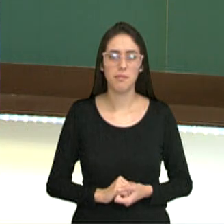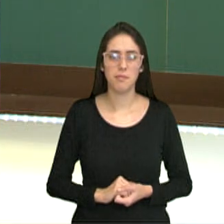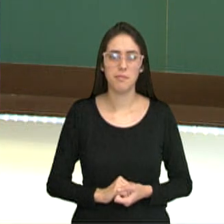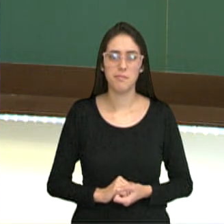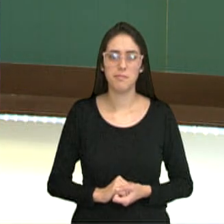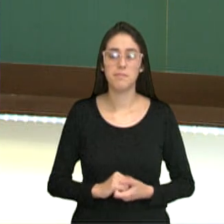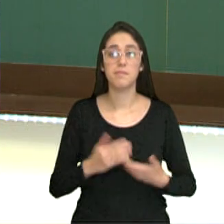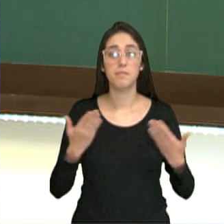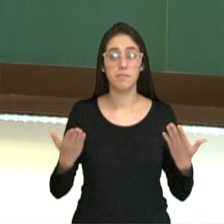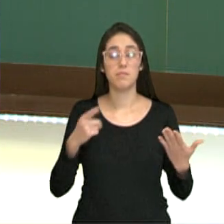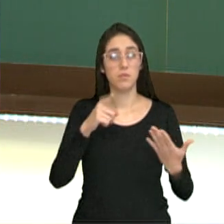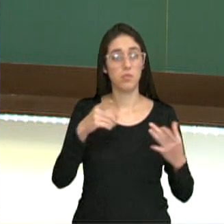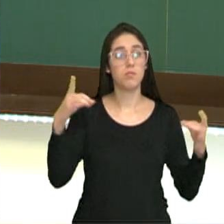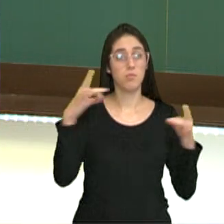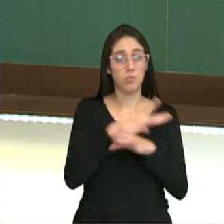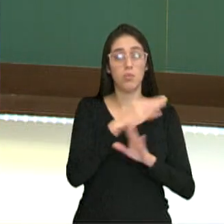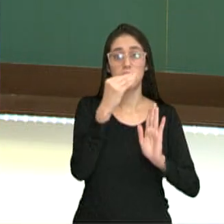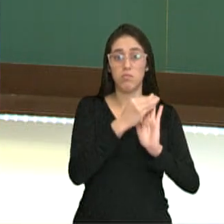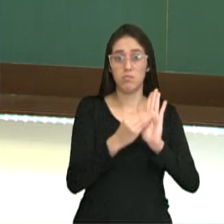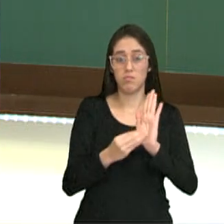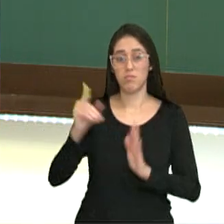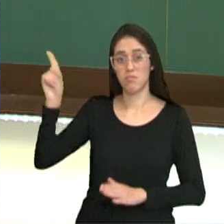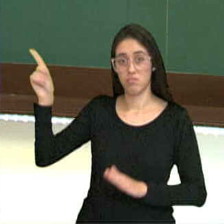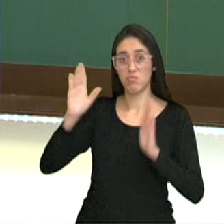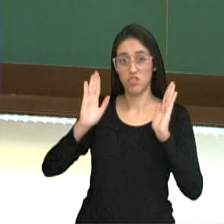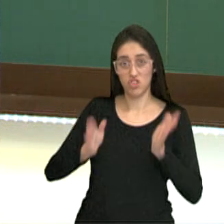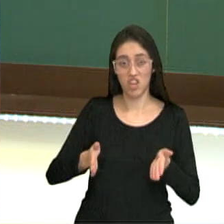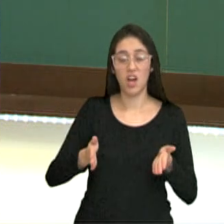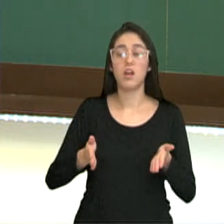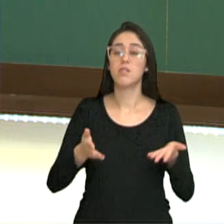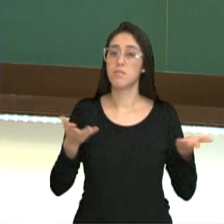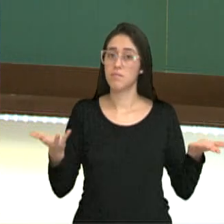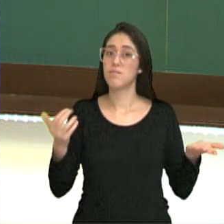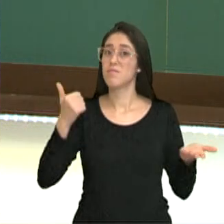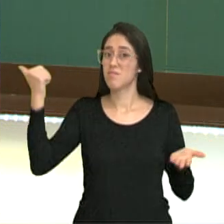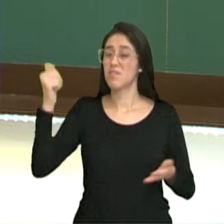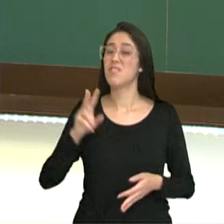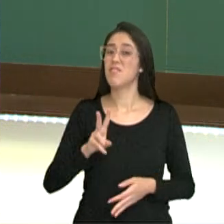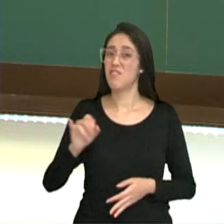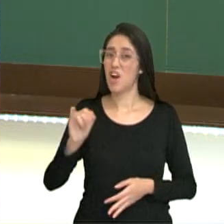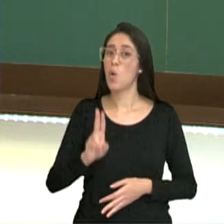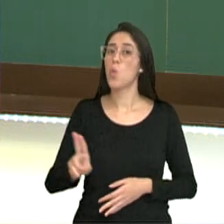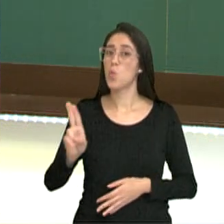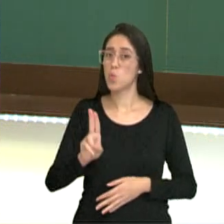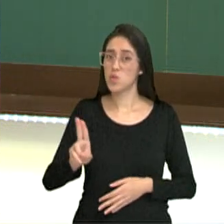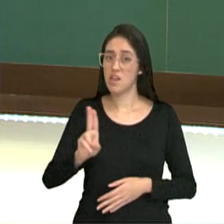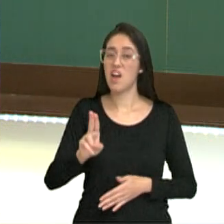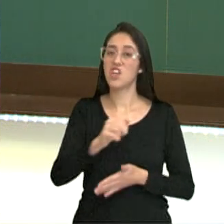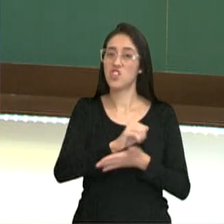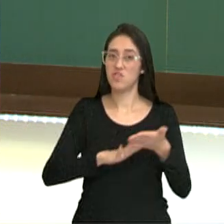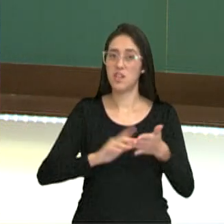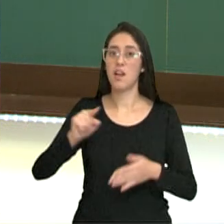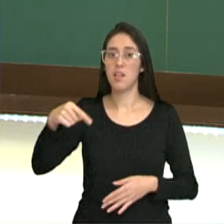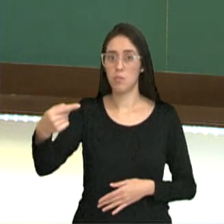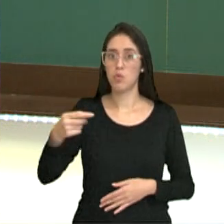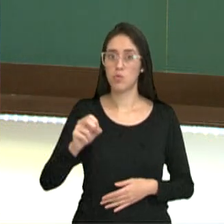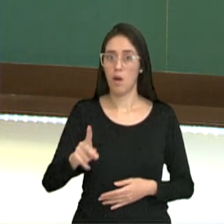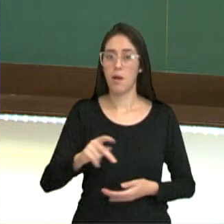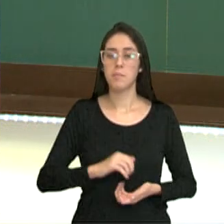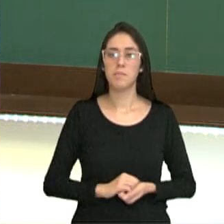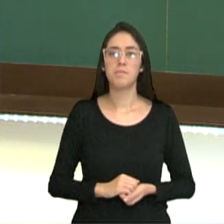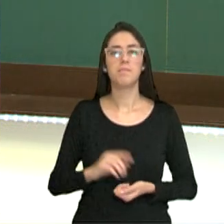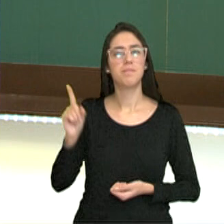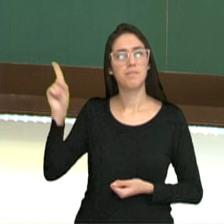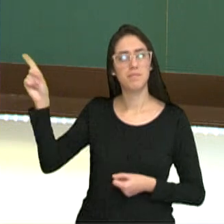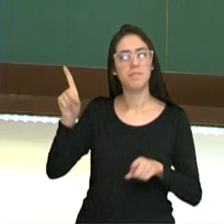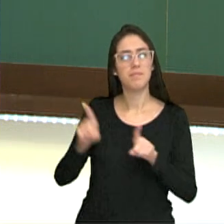Após agora você ter anotado aí no seu caderno, porque a gente vai utilizar essa tabela nos exercícios. Então aqui nós também